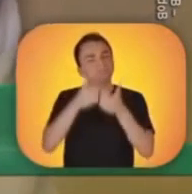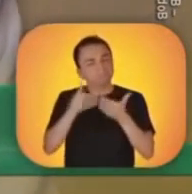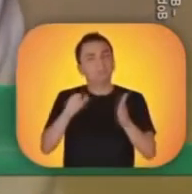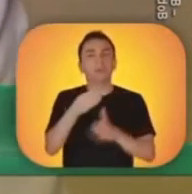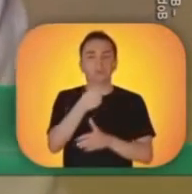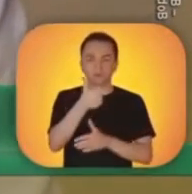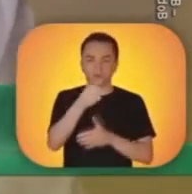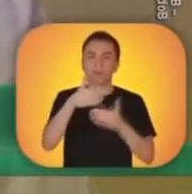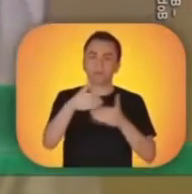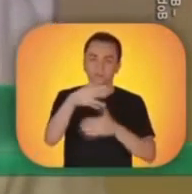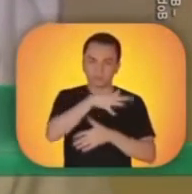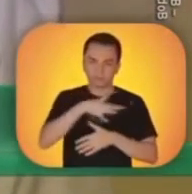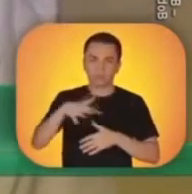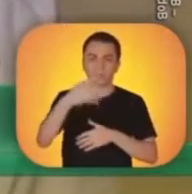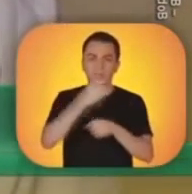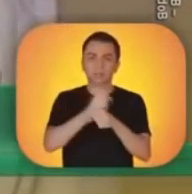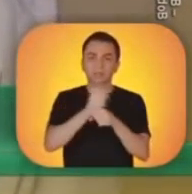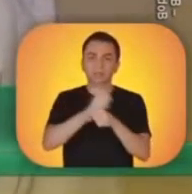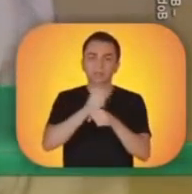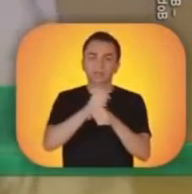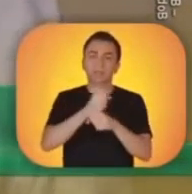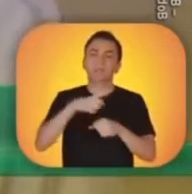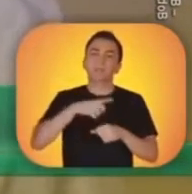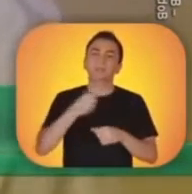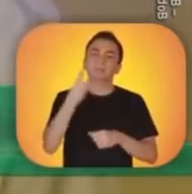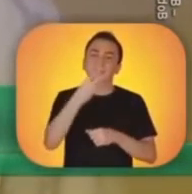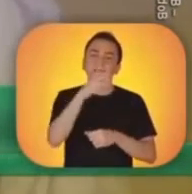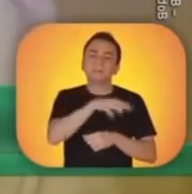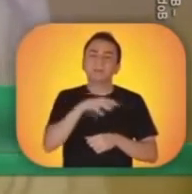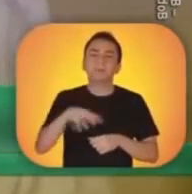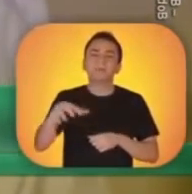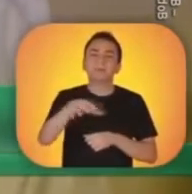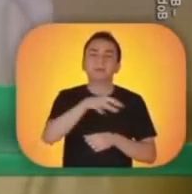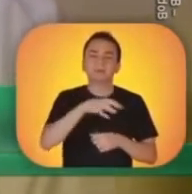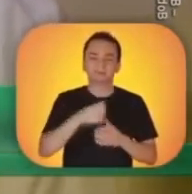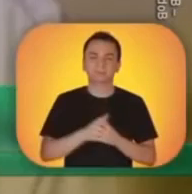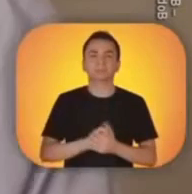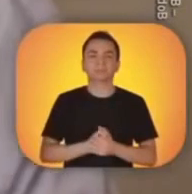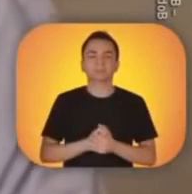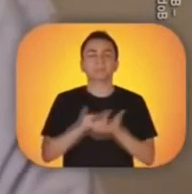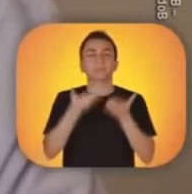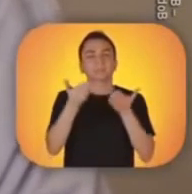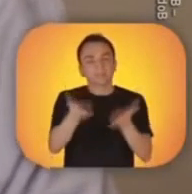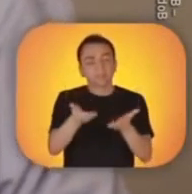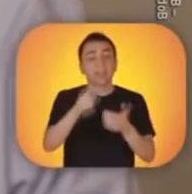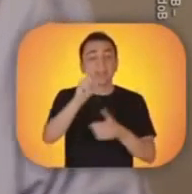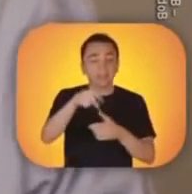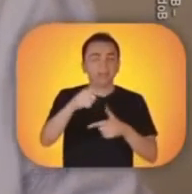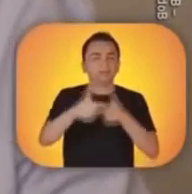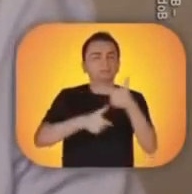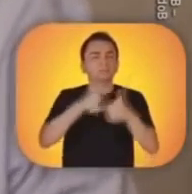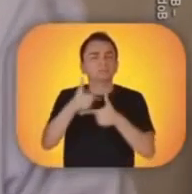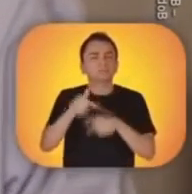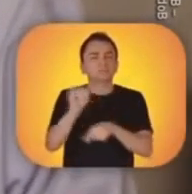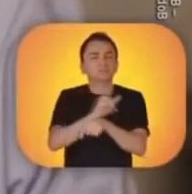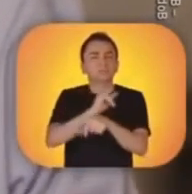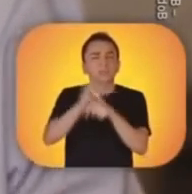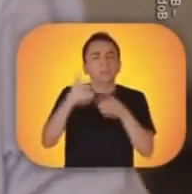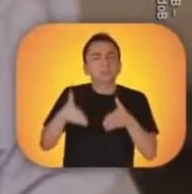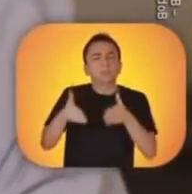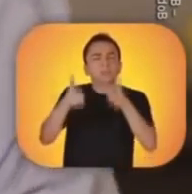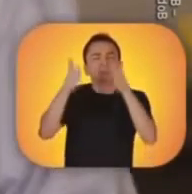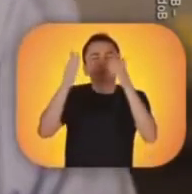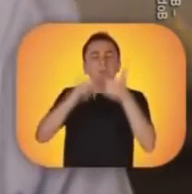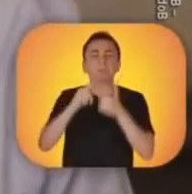menos 11 em 4 anos, para termos 3 UPAs em cada regional. E como são feitas em estruturas